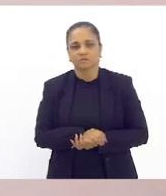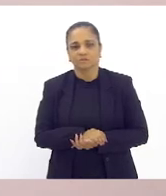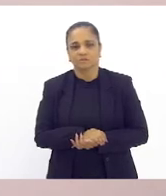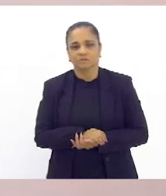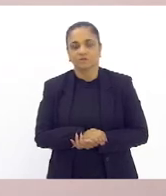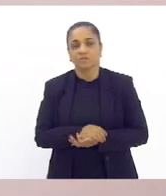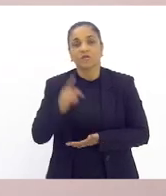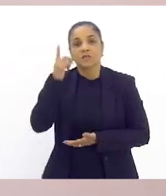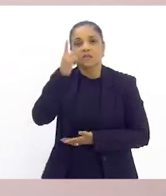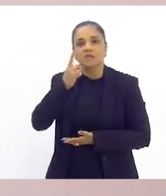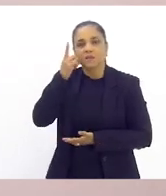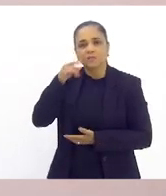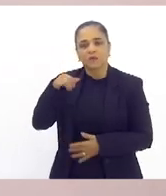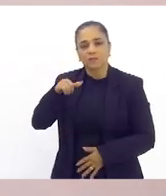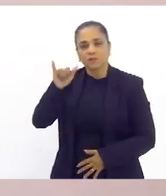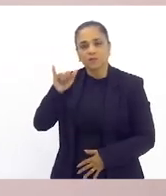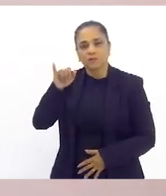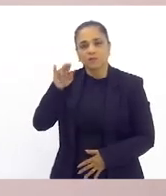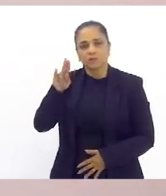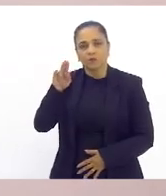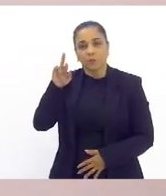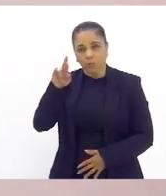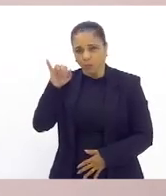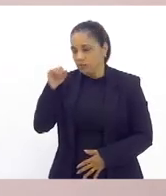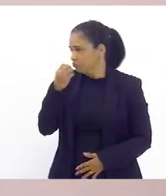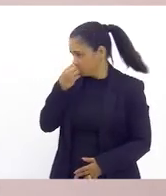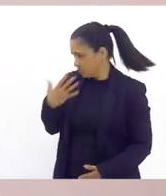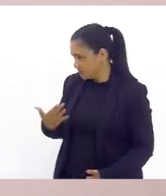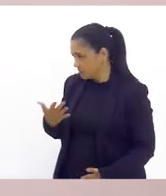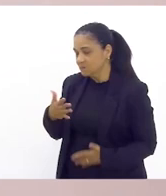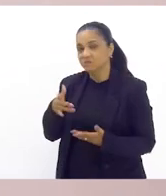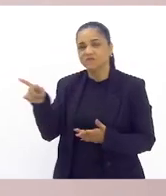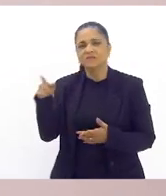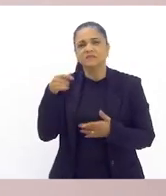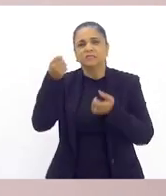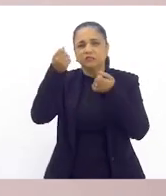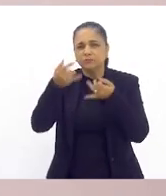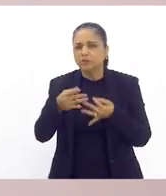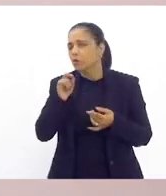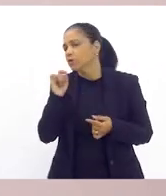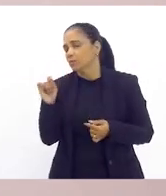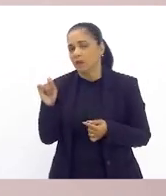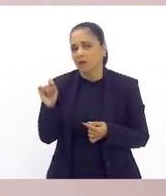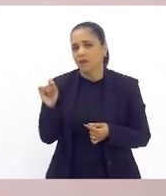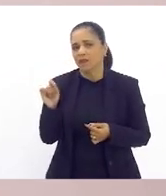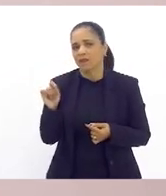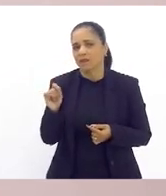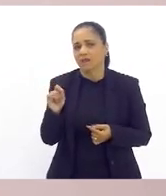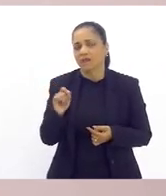Deputado Yuri tudo bem se mencionou também aqui é